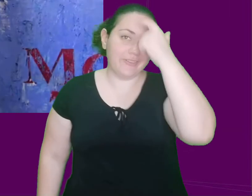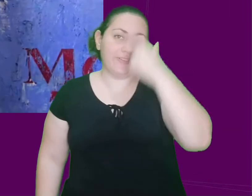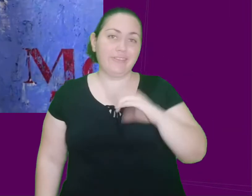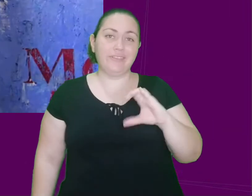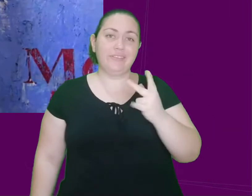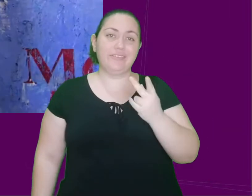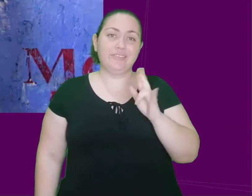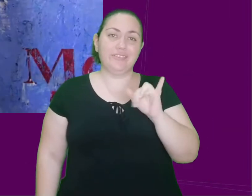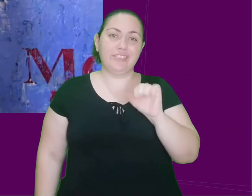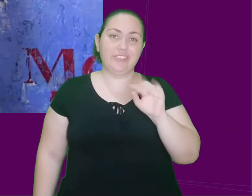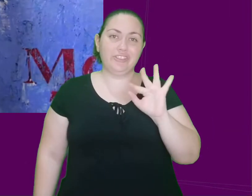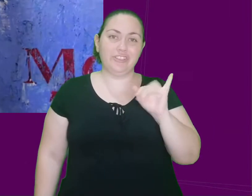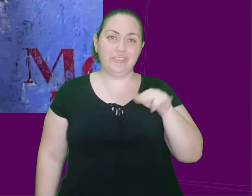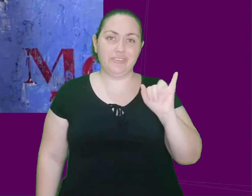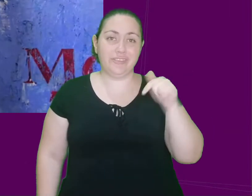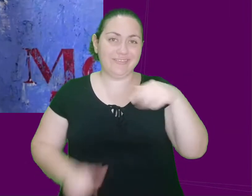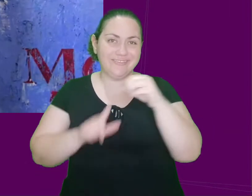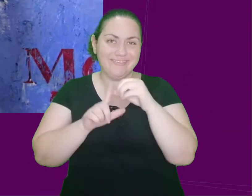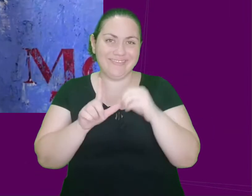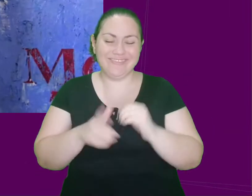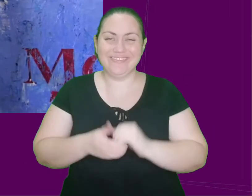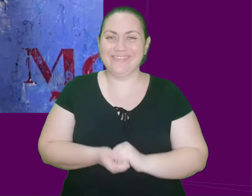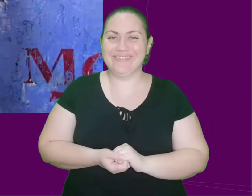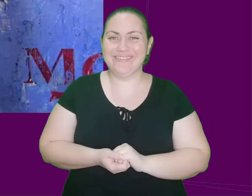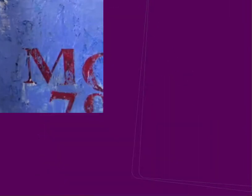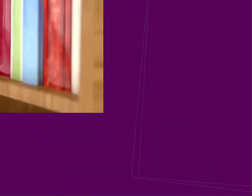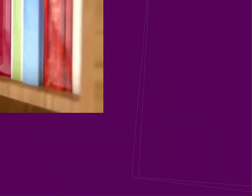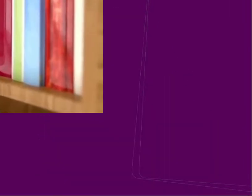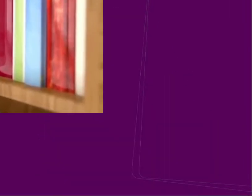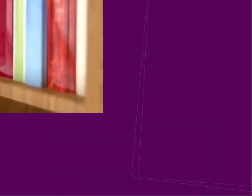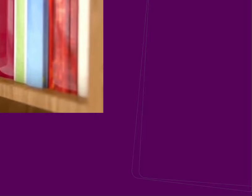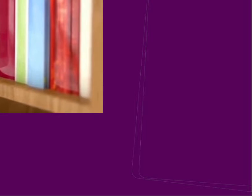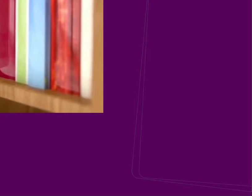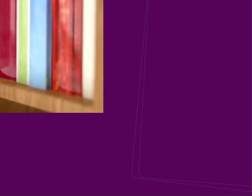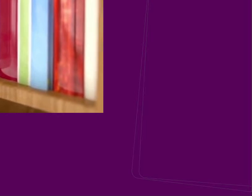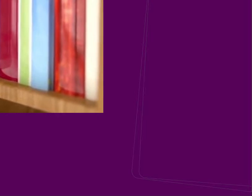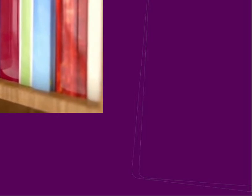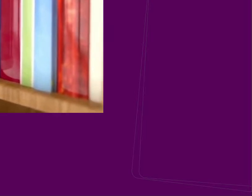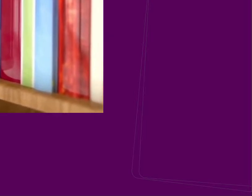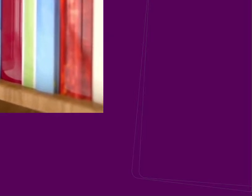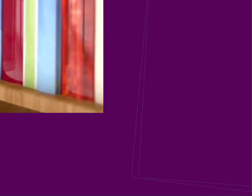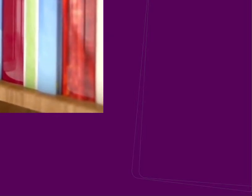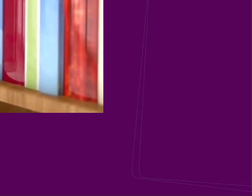Olá pessoal, eu sou Cristine Roman e esse é o Letras na Rede.